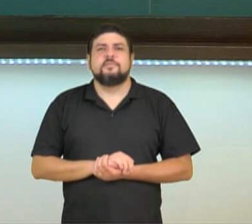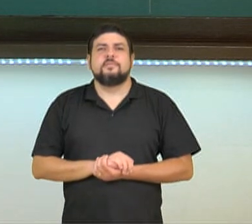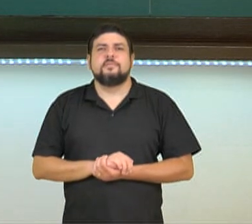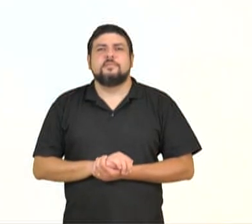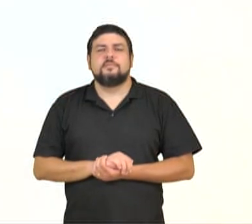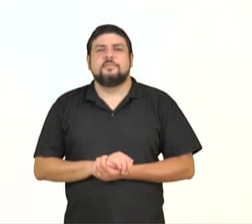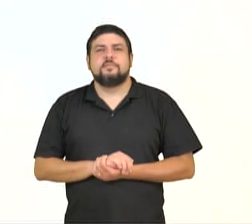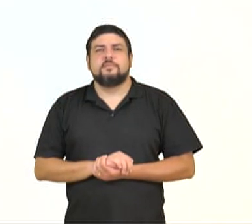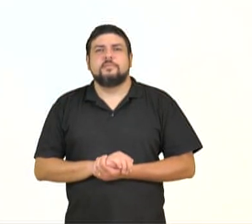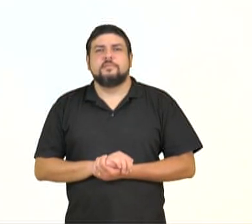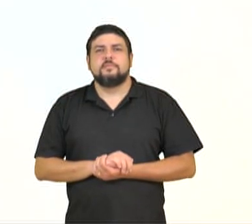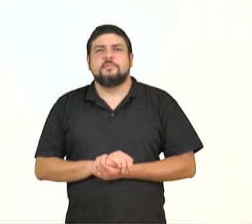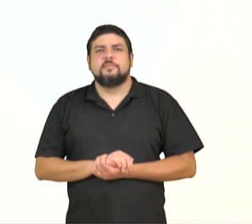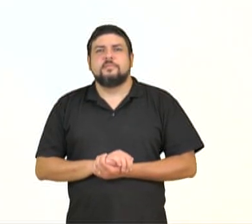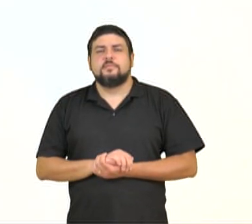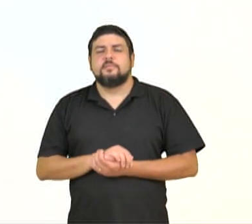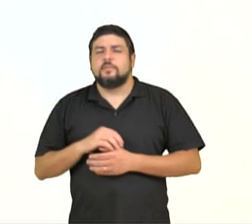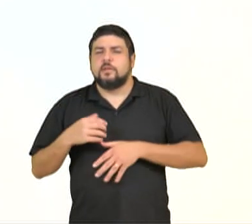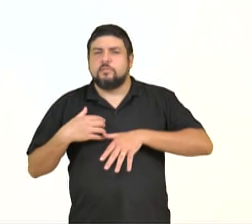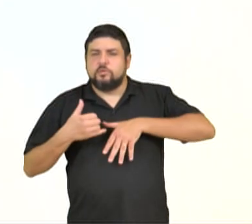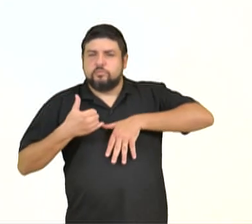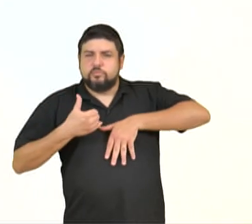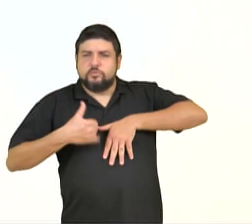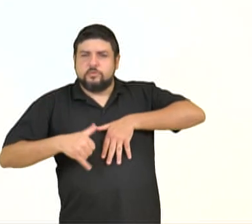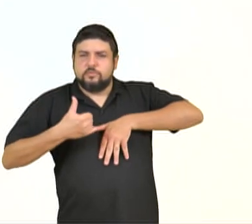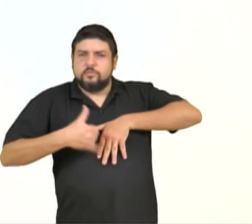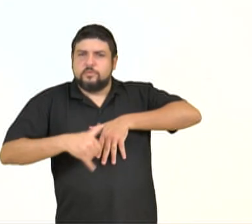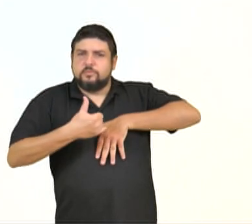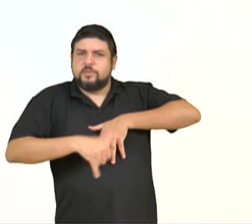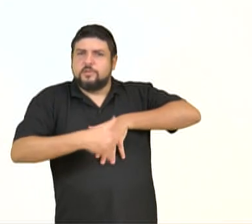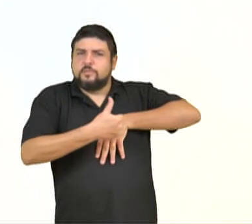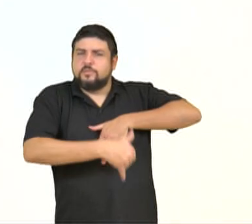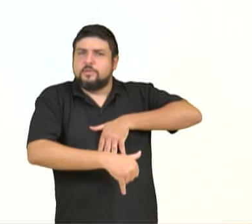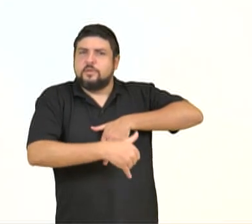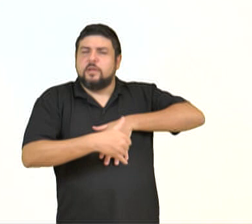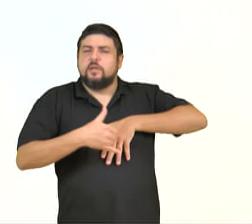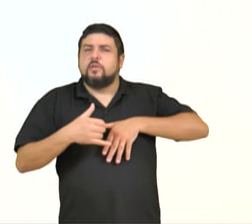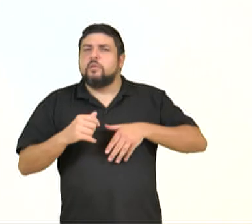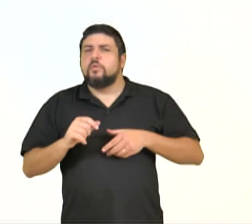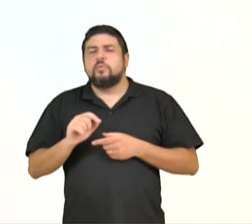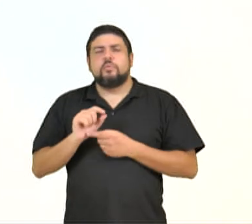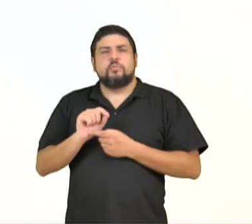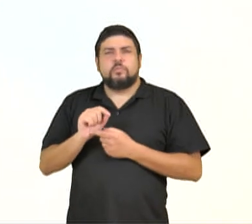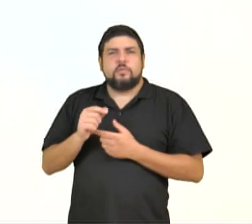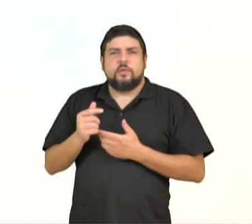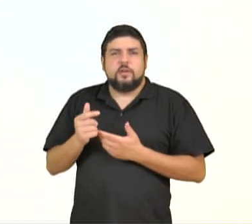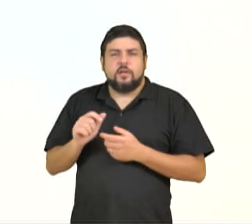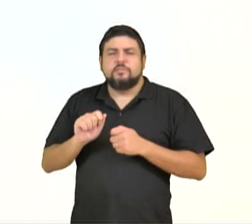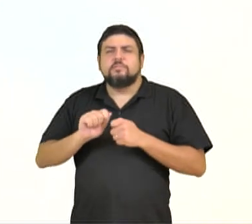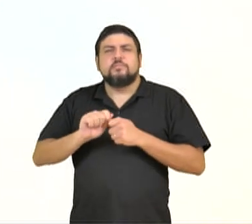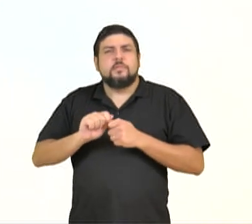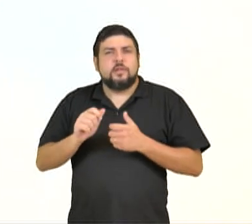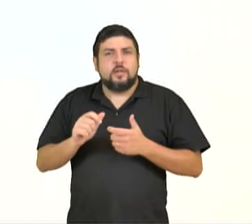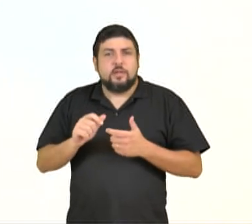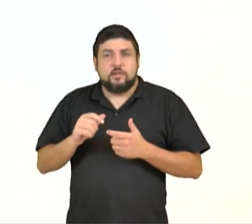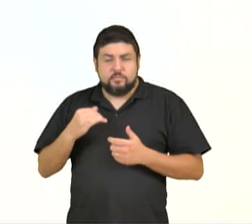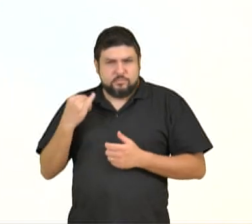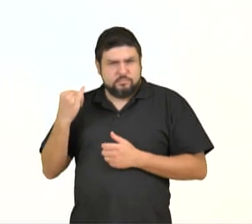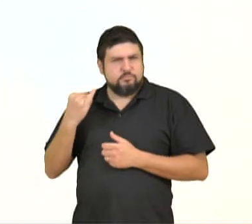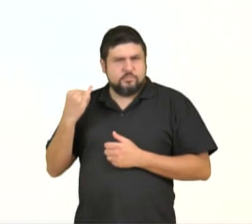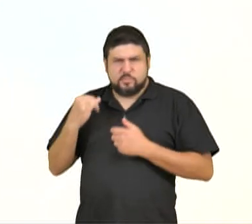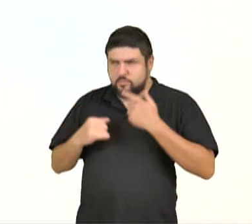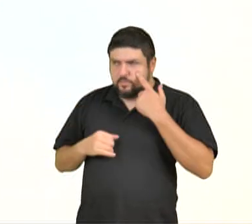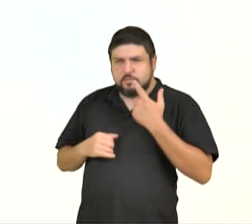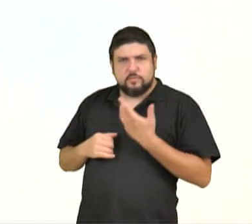Quais são as estruturas do sistema linfático? Qual o papel desse sistema? Por que ele é importante para o